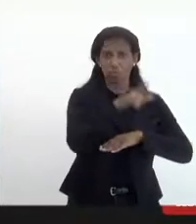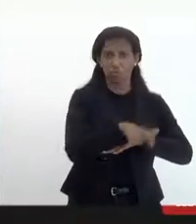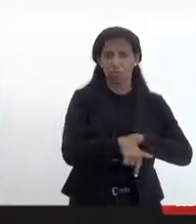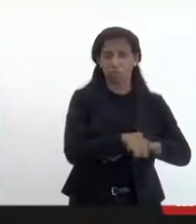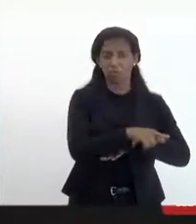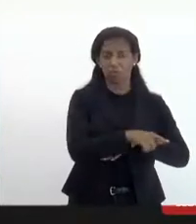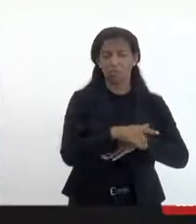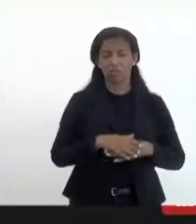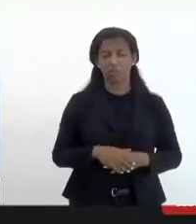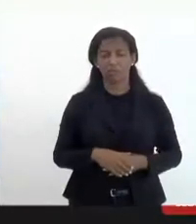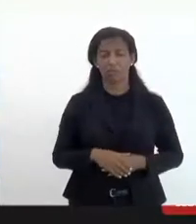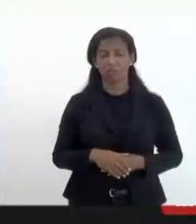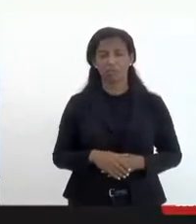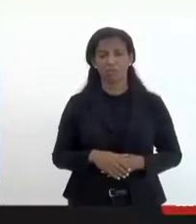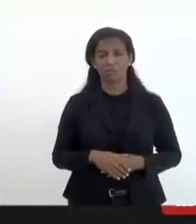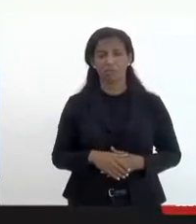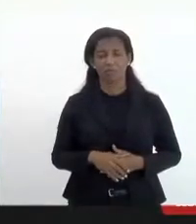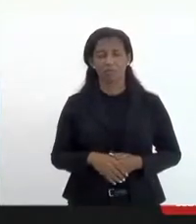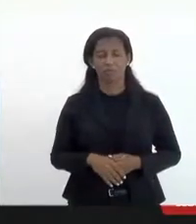Ladeira,